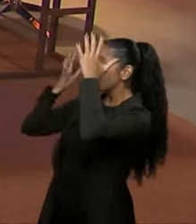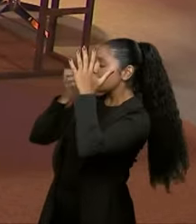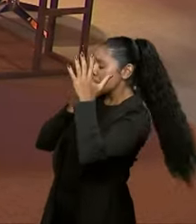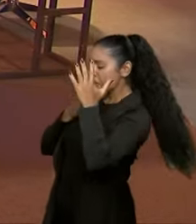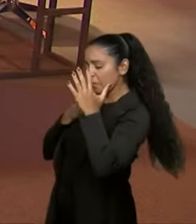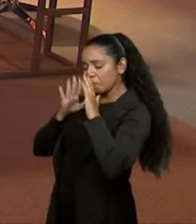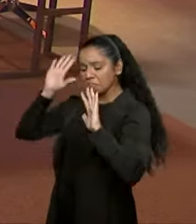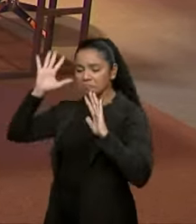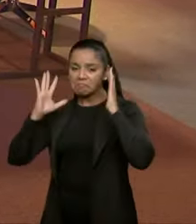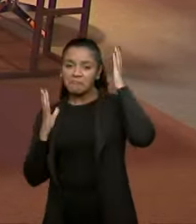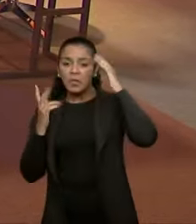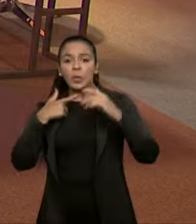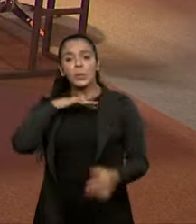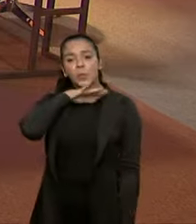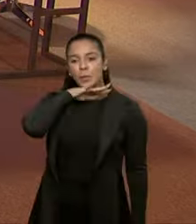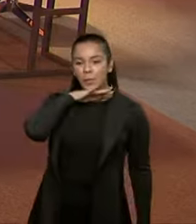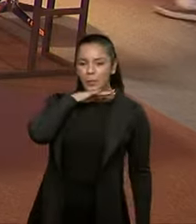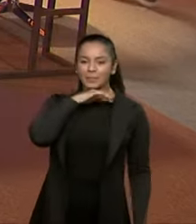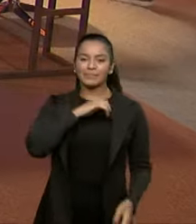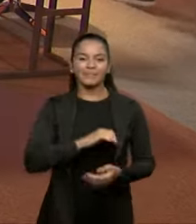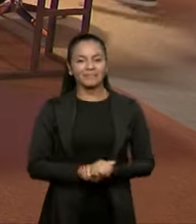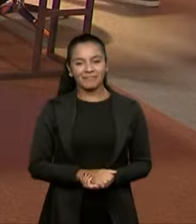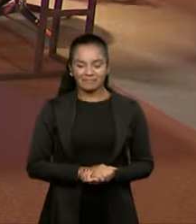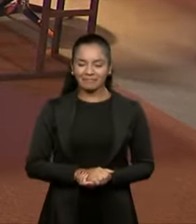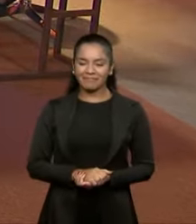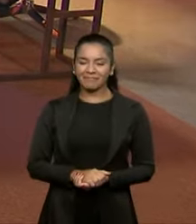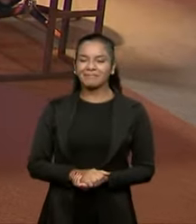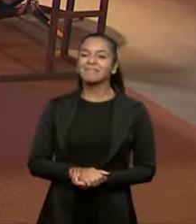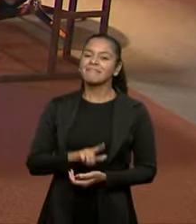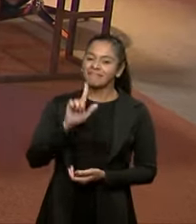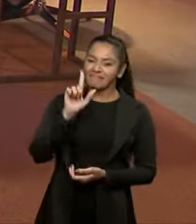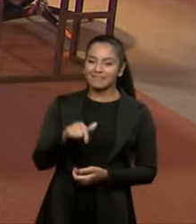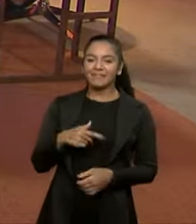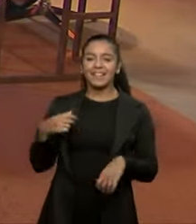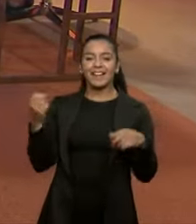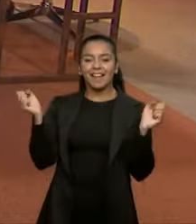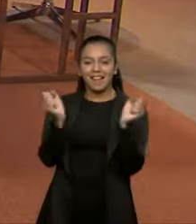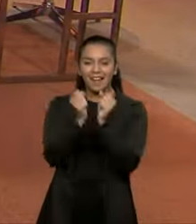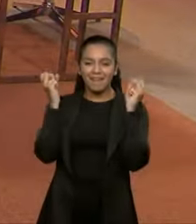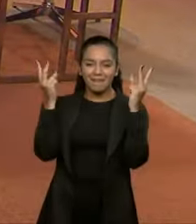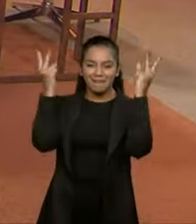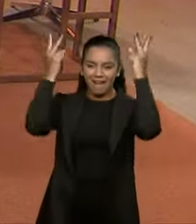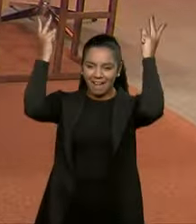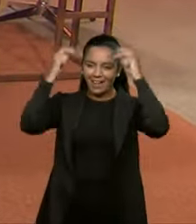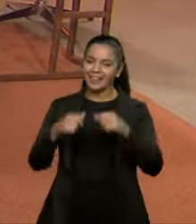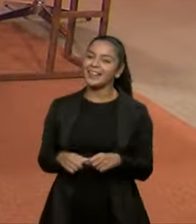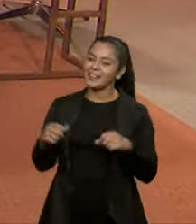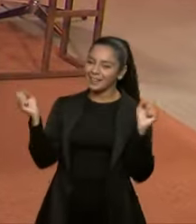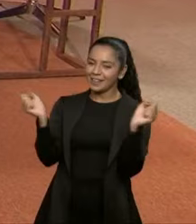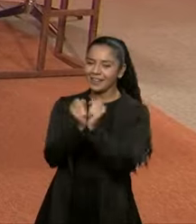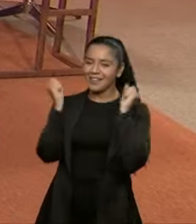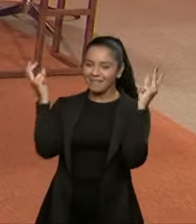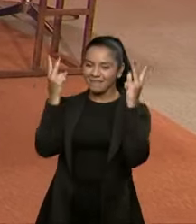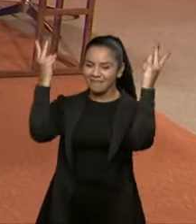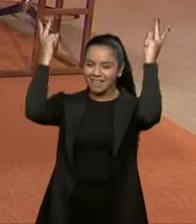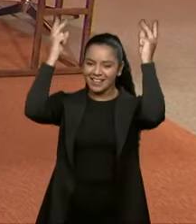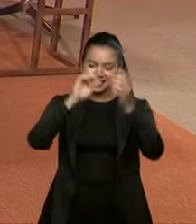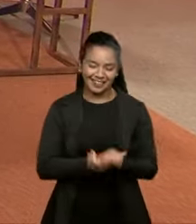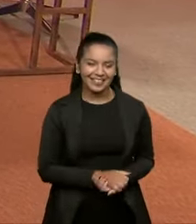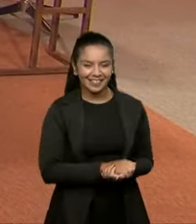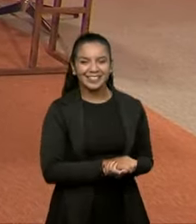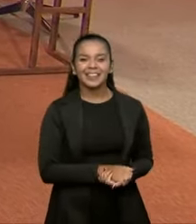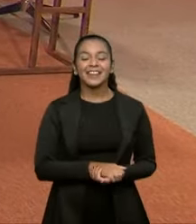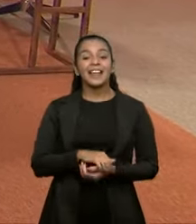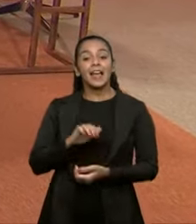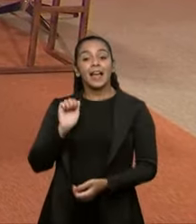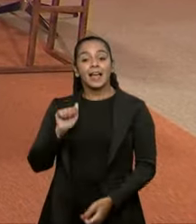tempo ruim. Ah, epa, rei! Epa, rei, oi, ai.